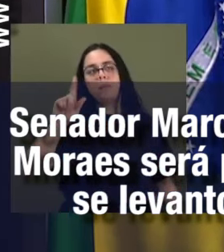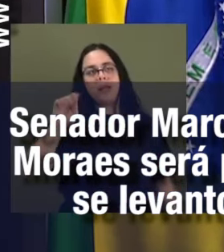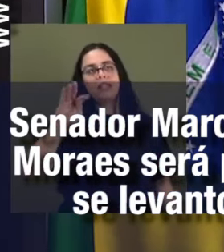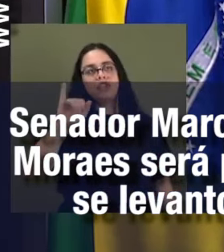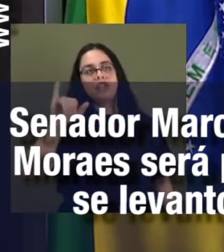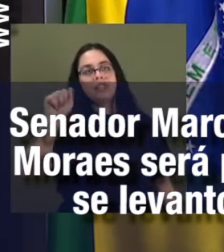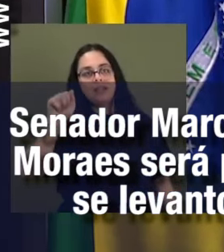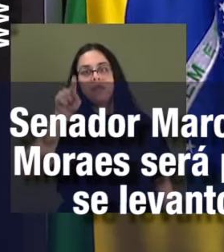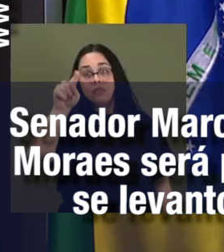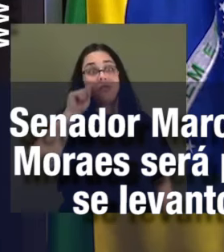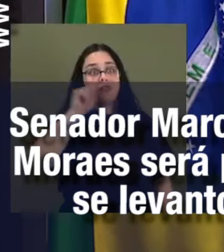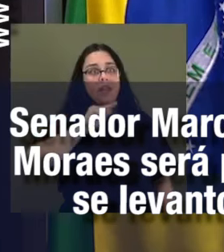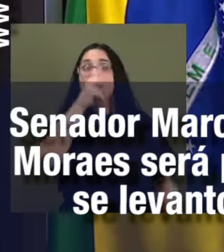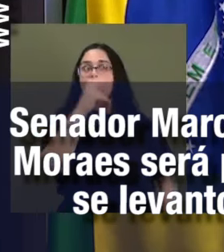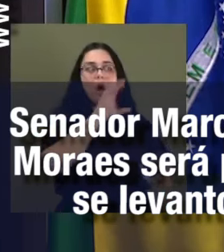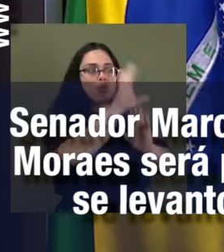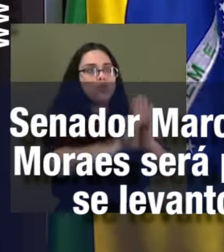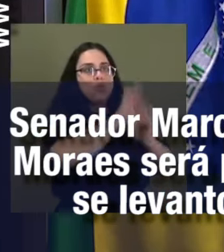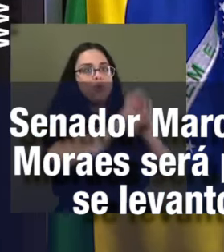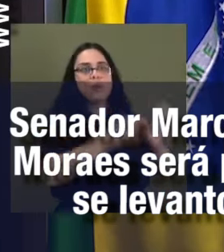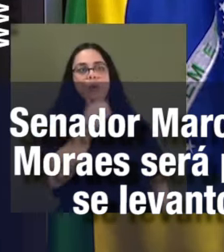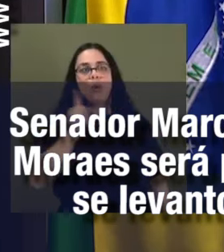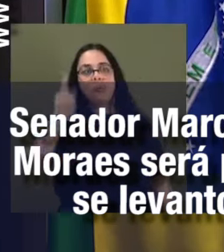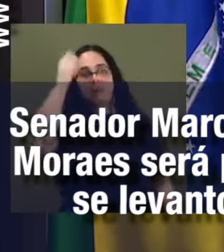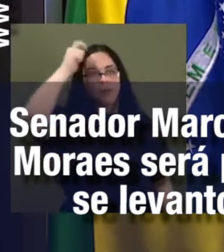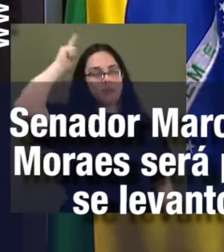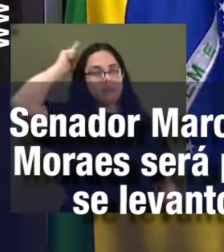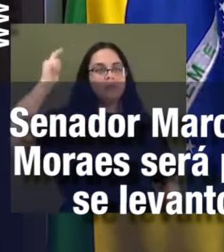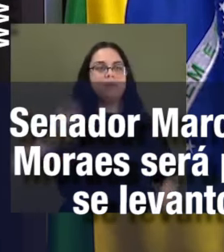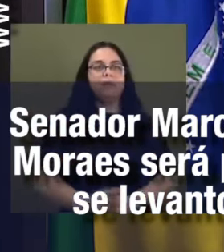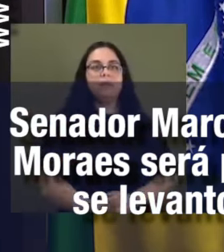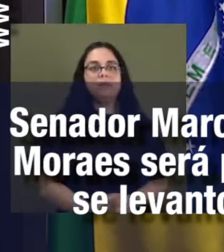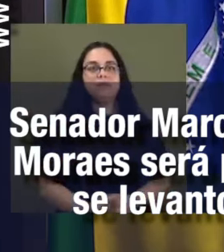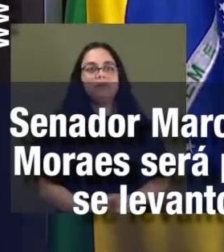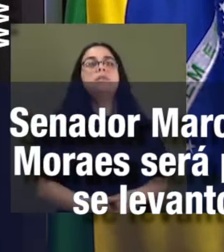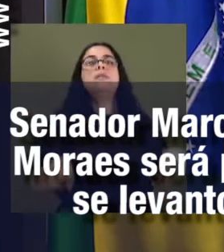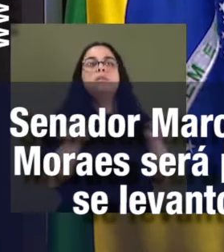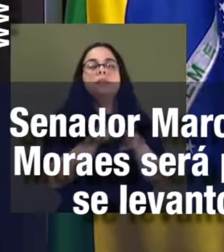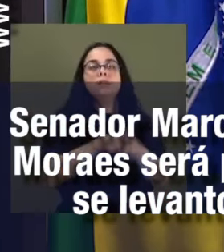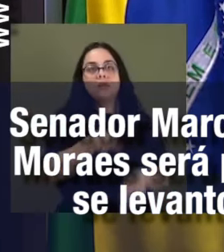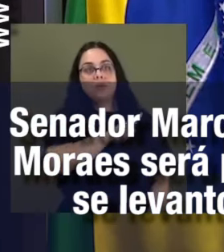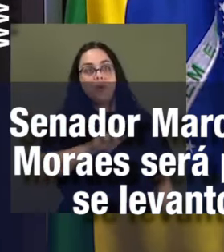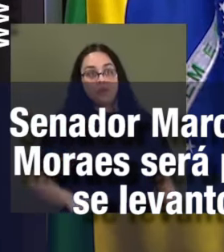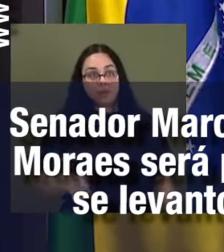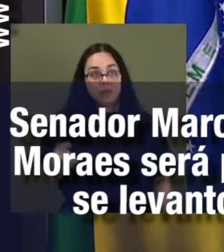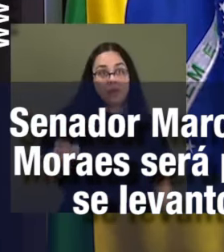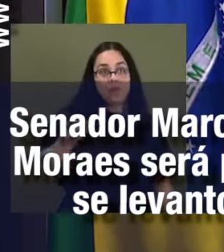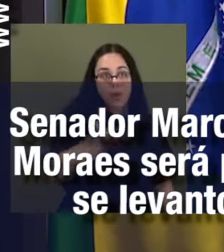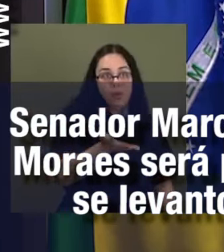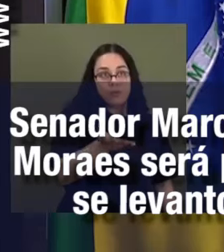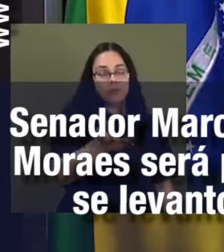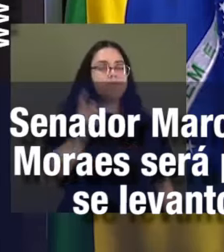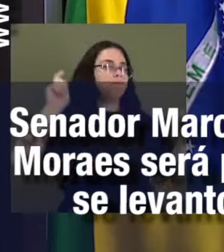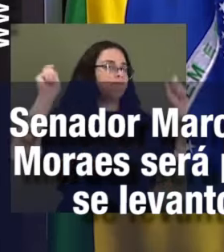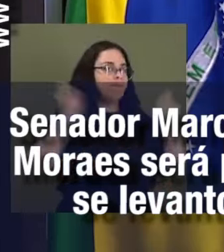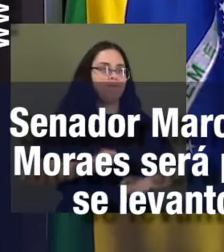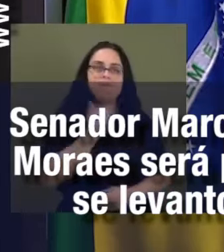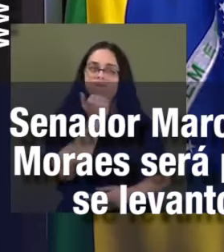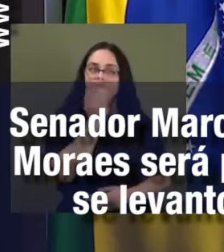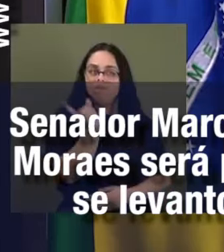o currículo do Alexandre de Moraes. Então, agora com o novo governo, não há